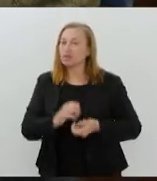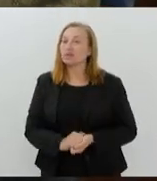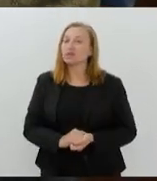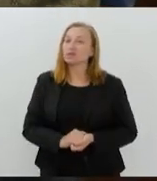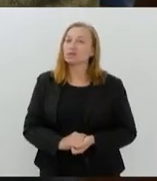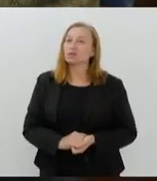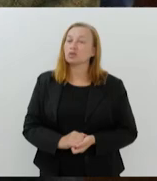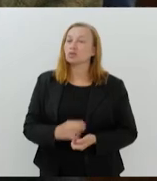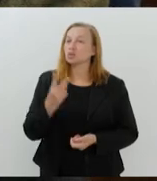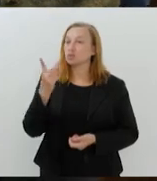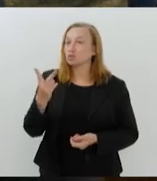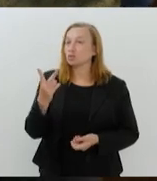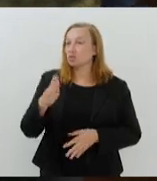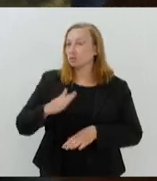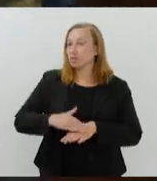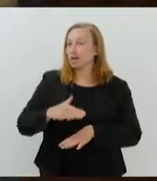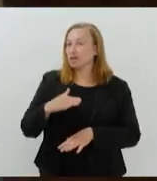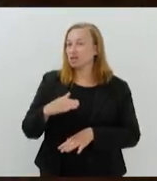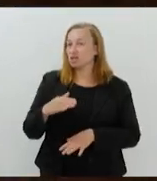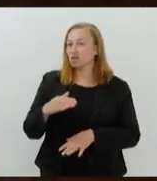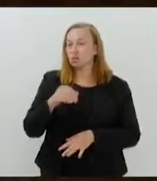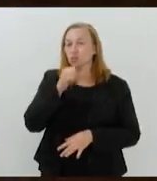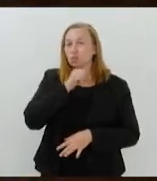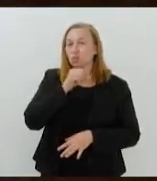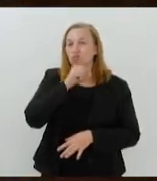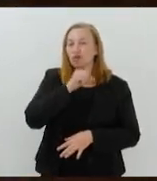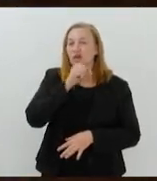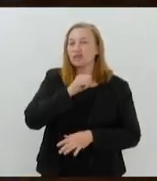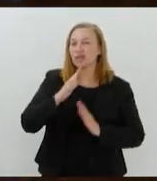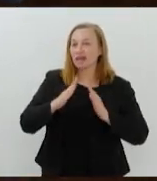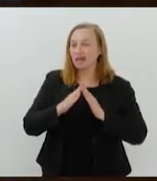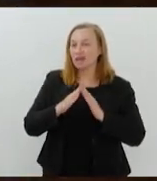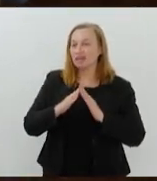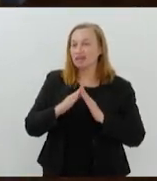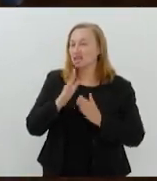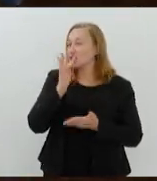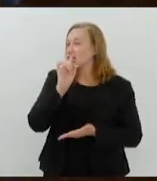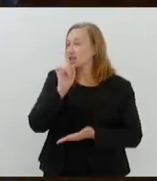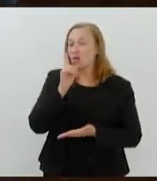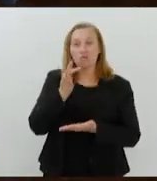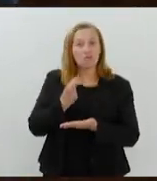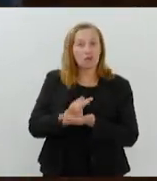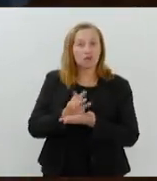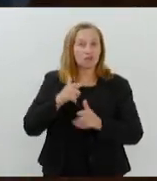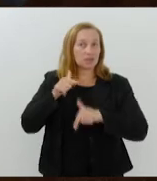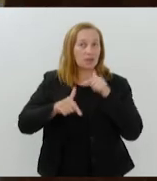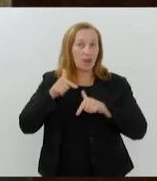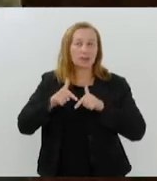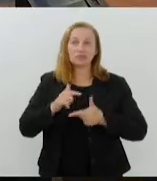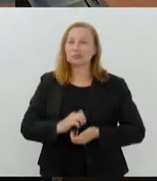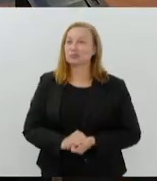os dois mais idosos da casa não faltam a uma sessão.